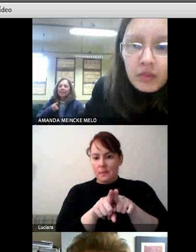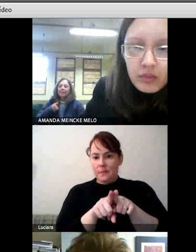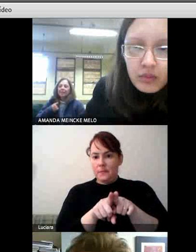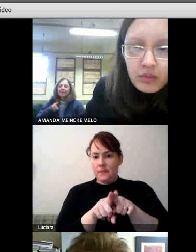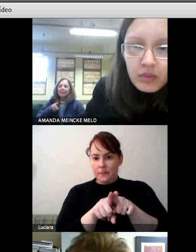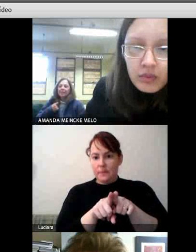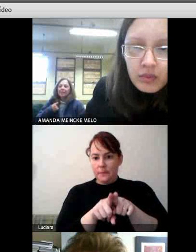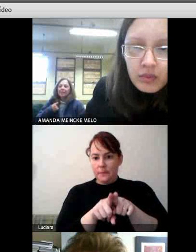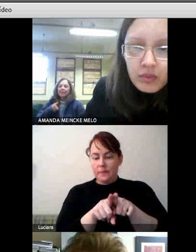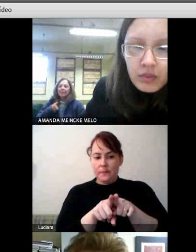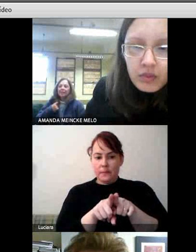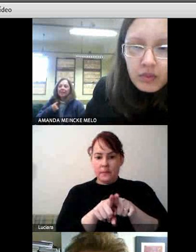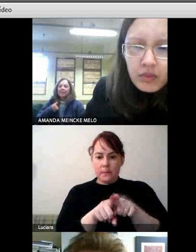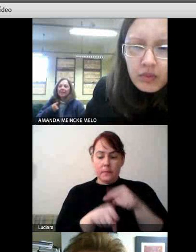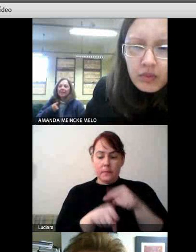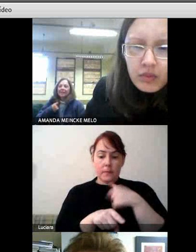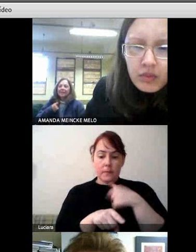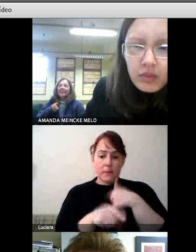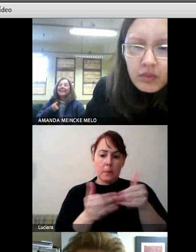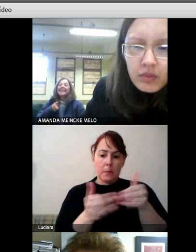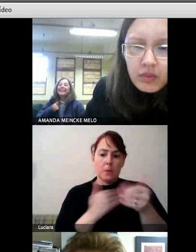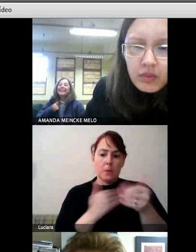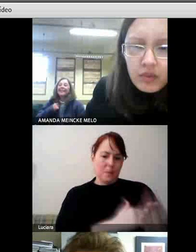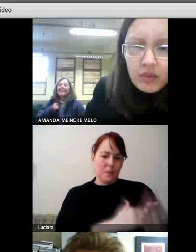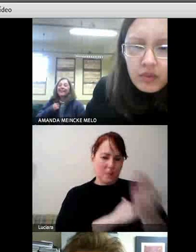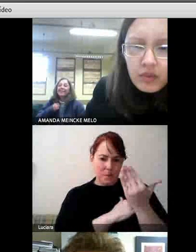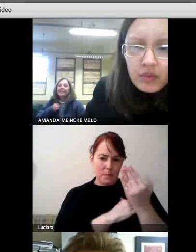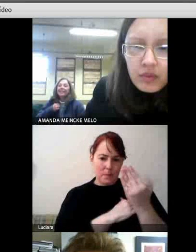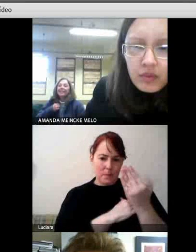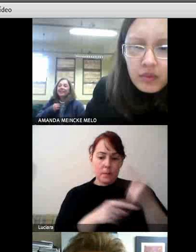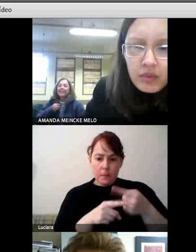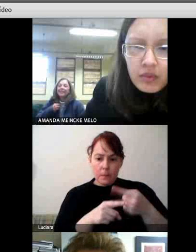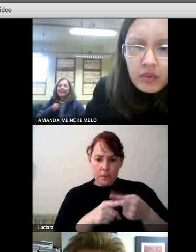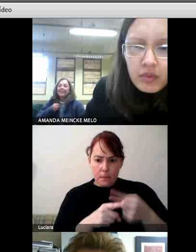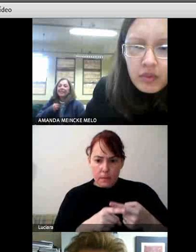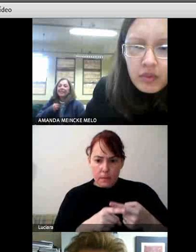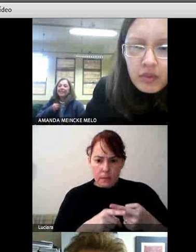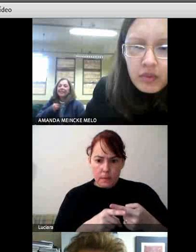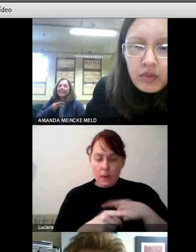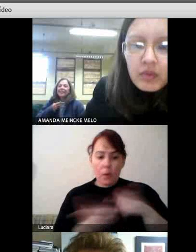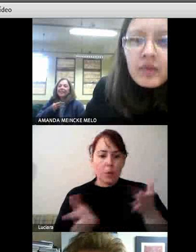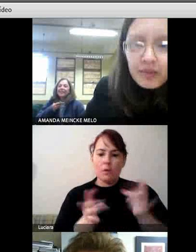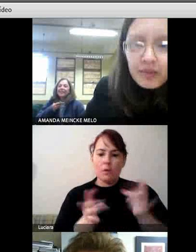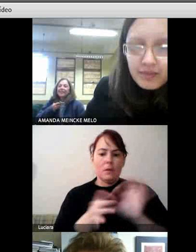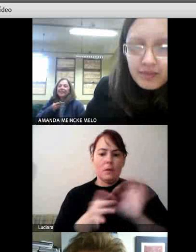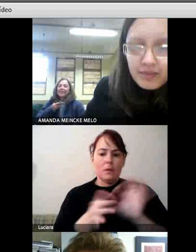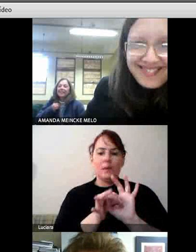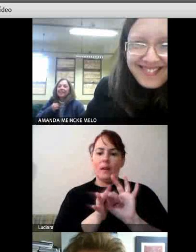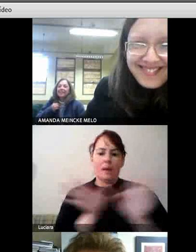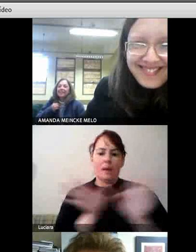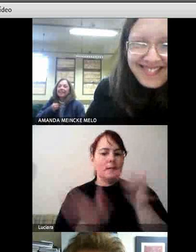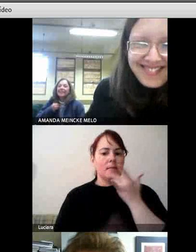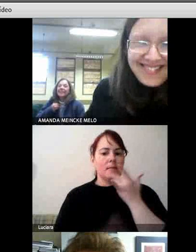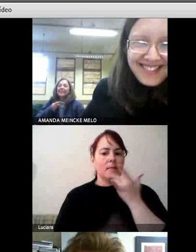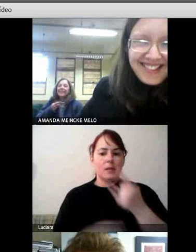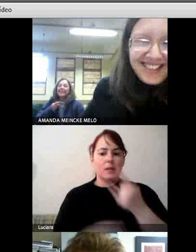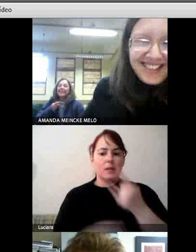software livre, não vamos usar software livre. Tudo isso tem que ser discutido e pensado enquanto a criança está na